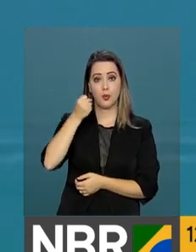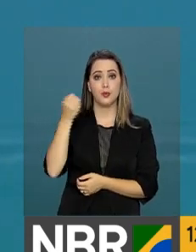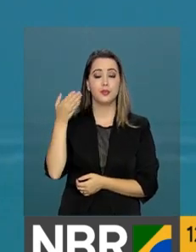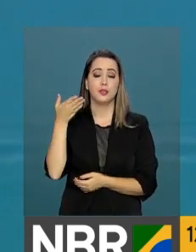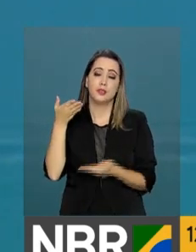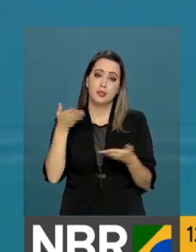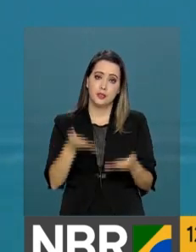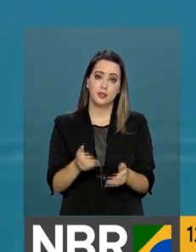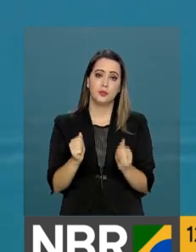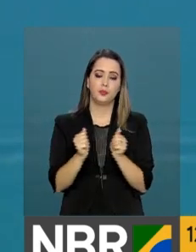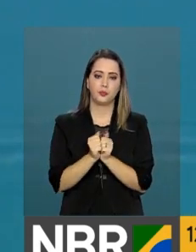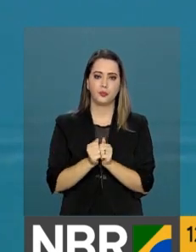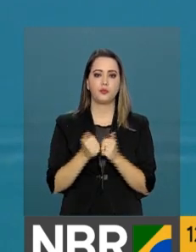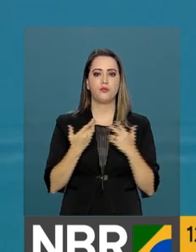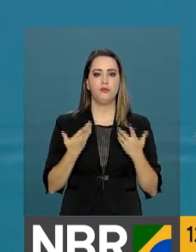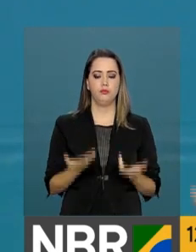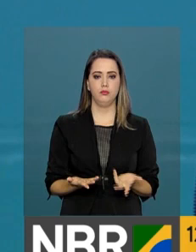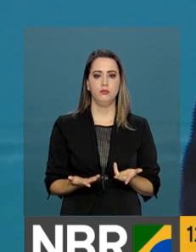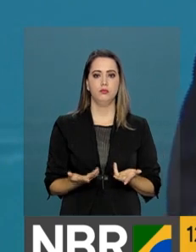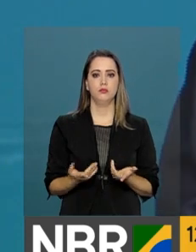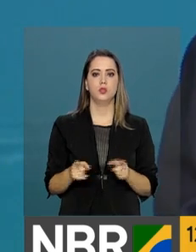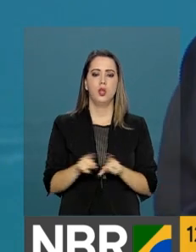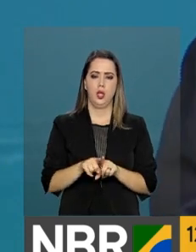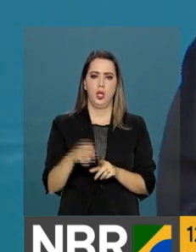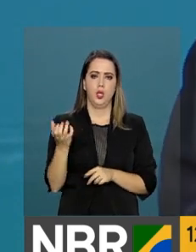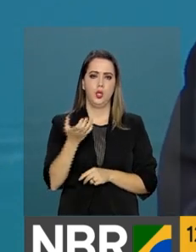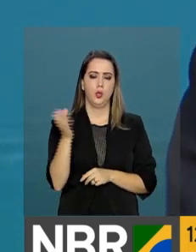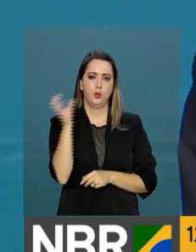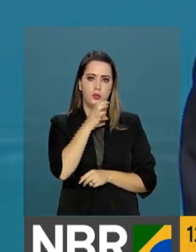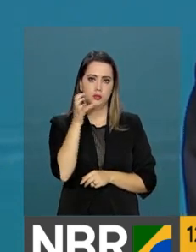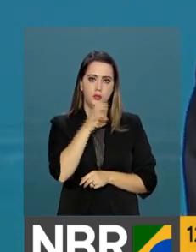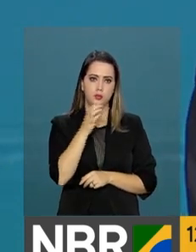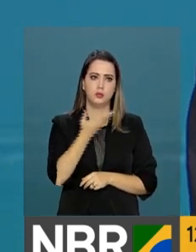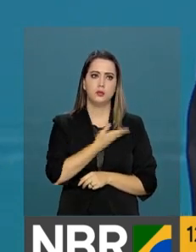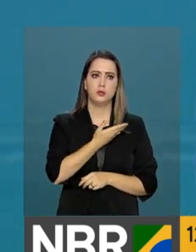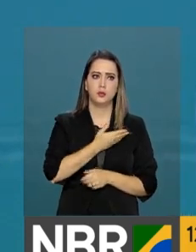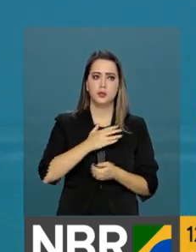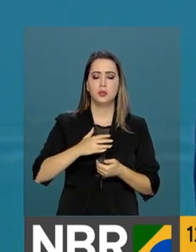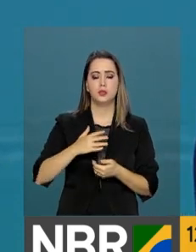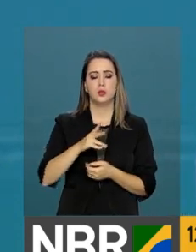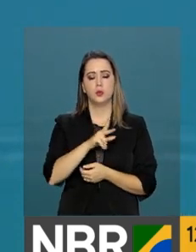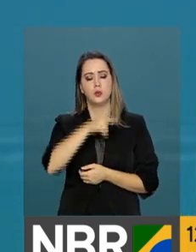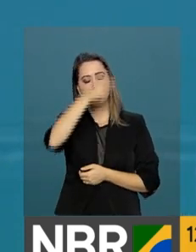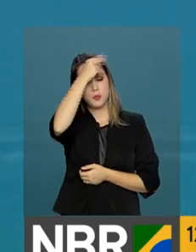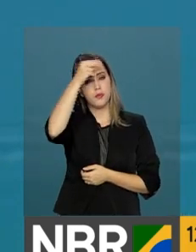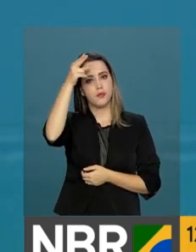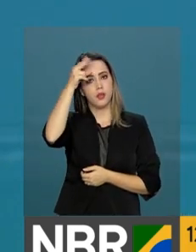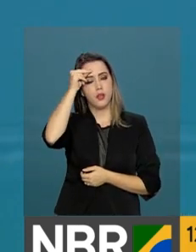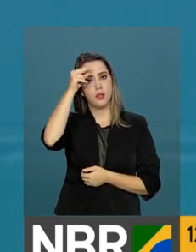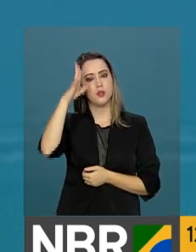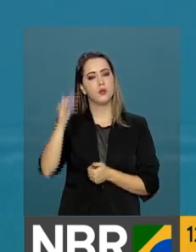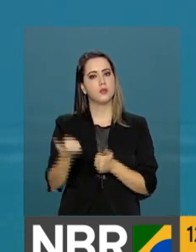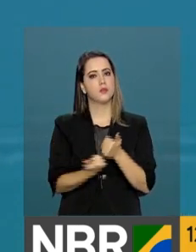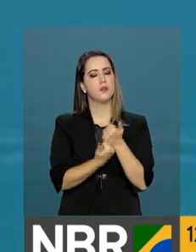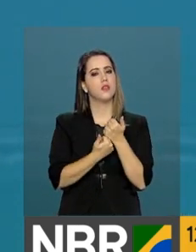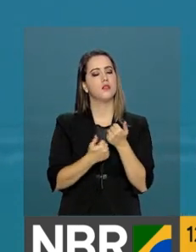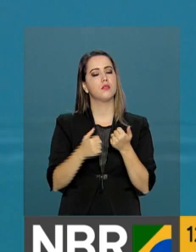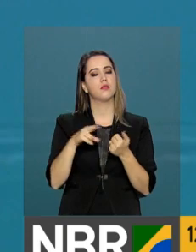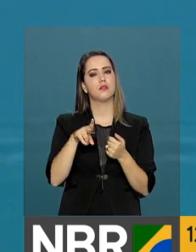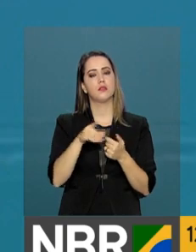aqui se acham. E eu quero, em brevíssimas palavras, meus amigos prefeitos, vice-prefeitos, senhoras e